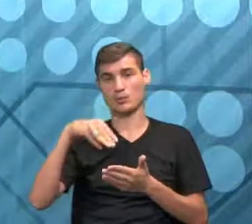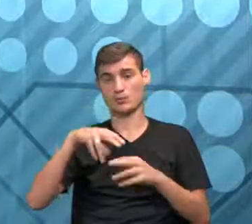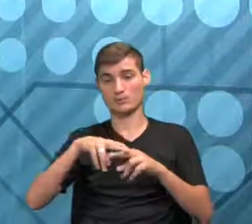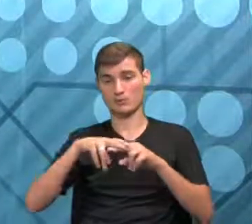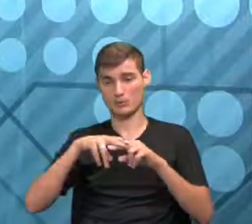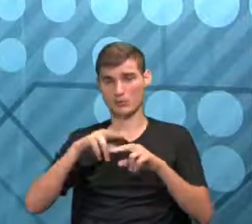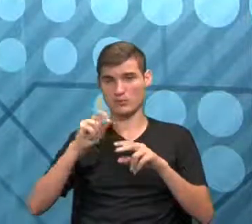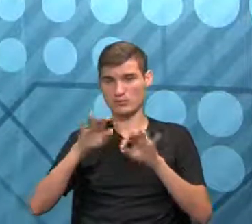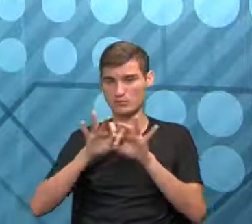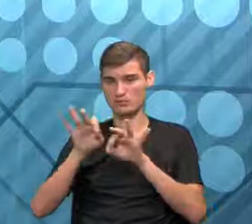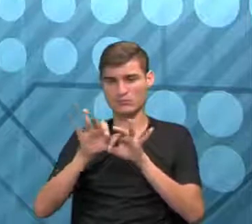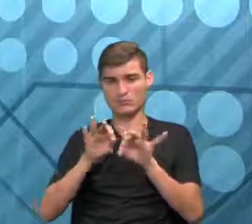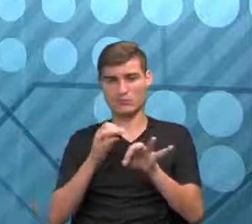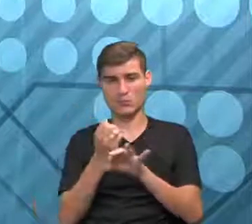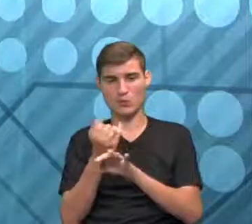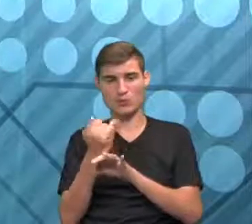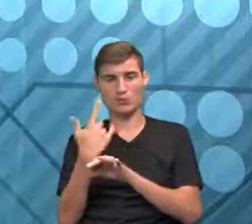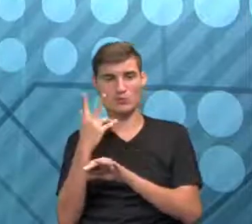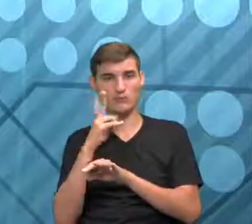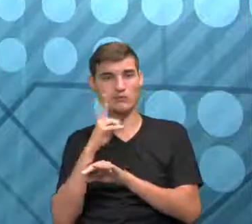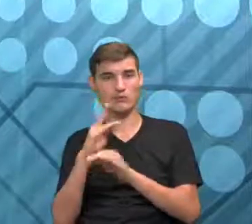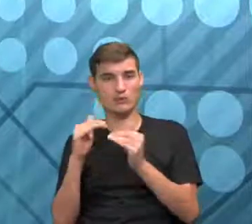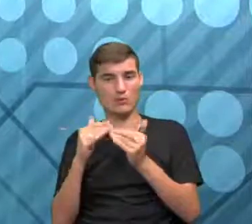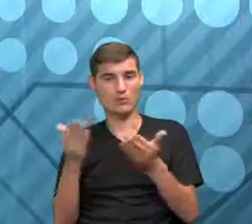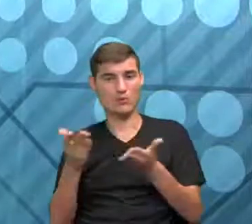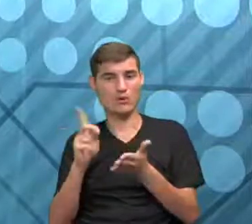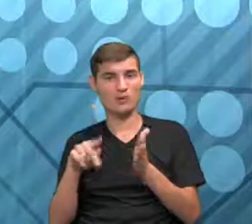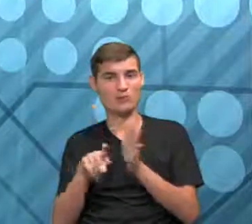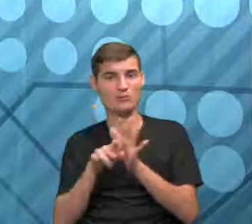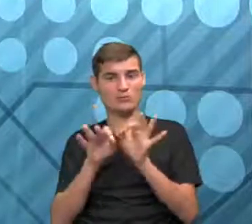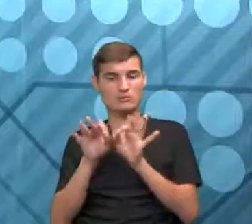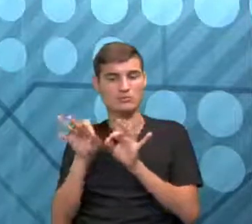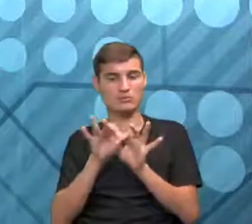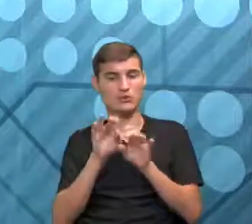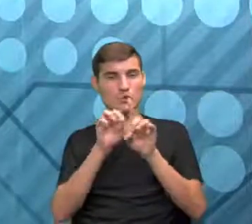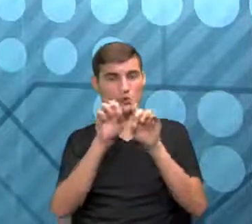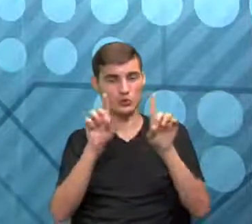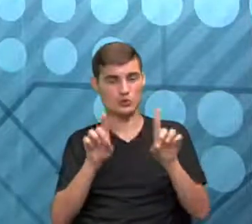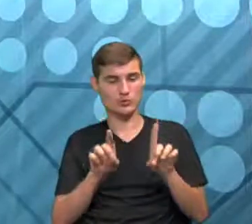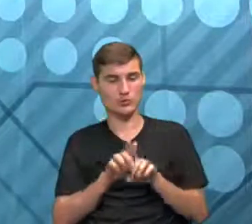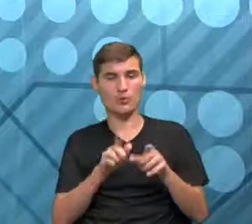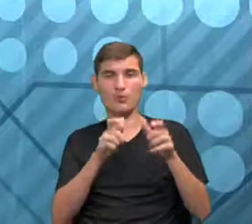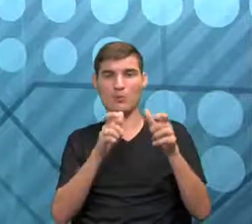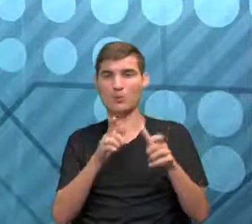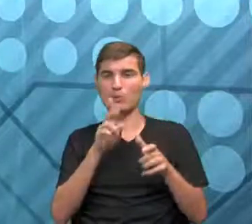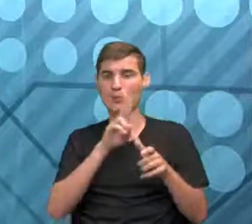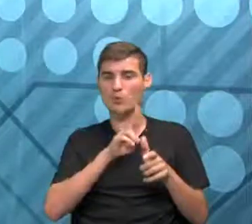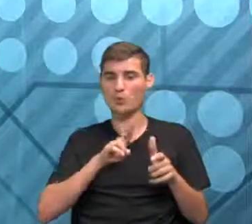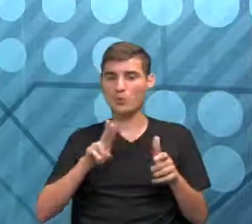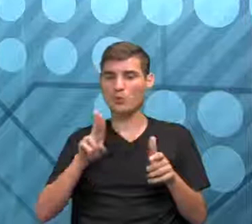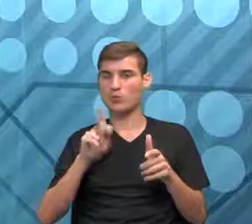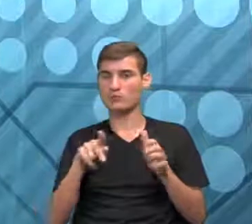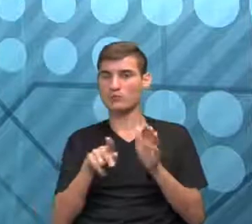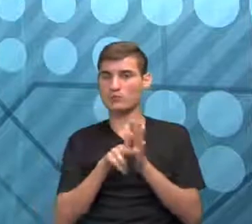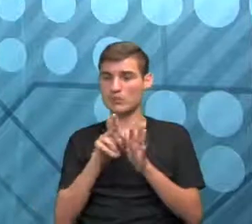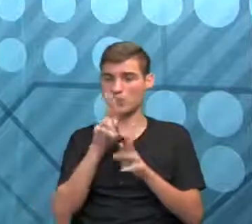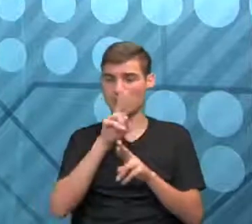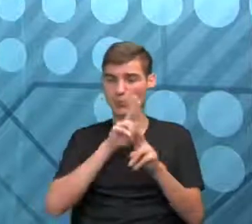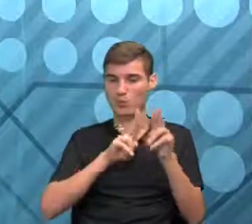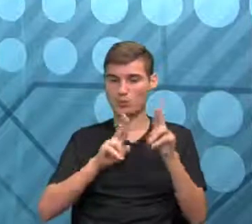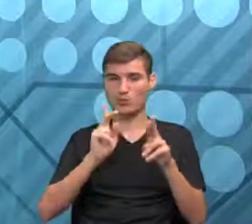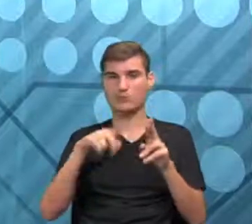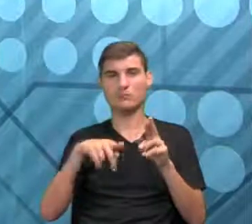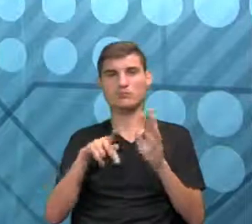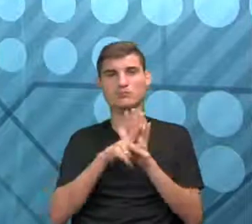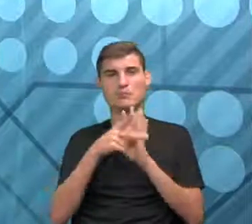por amplitude, então, que você viu agora, modulação por amplitude não, modulação digital, onde eu utilizo a portadora, sendo um trem